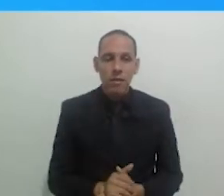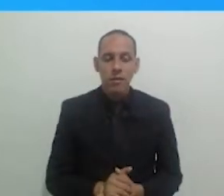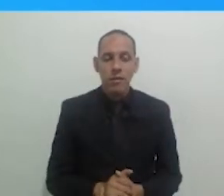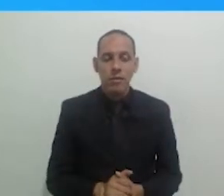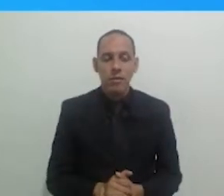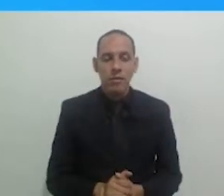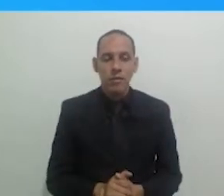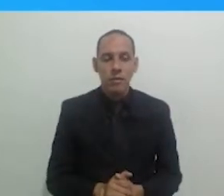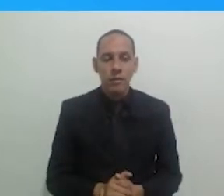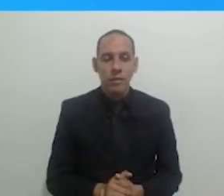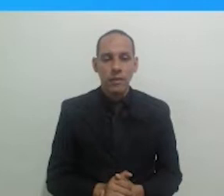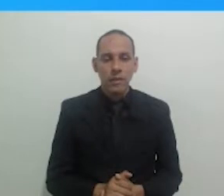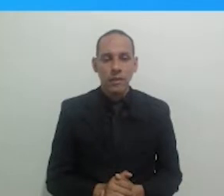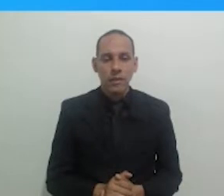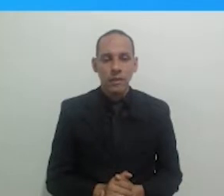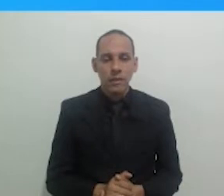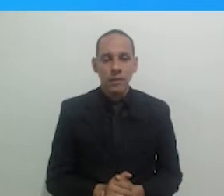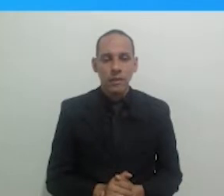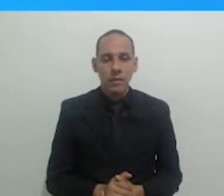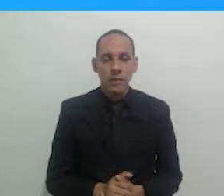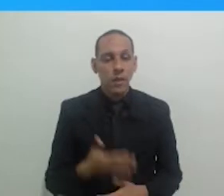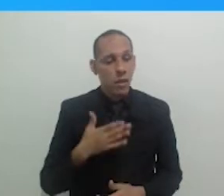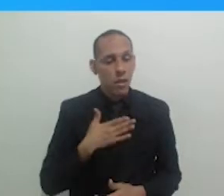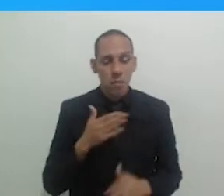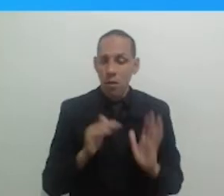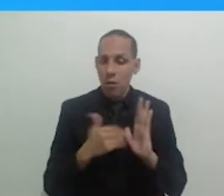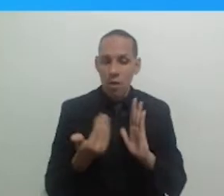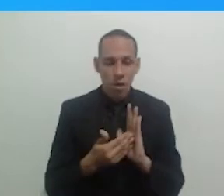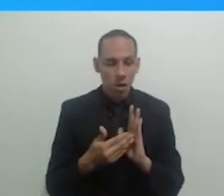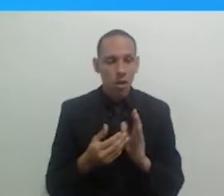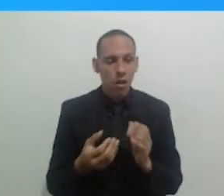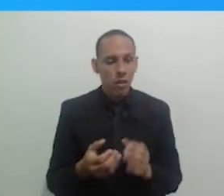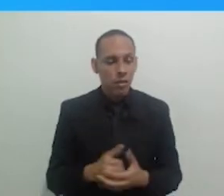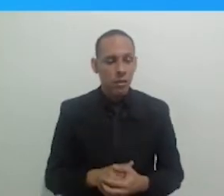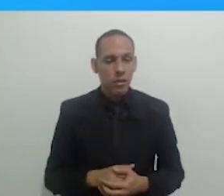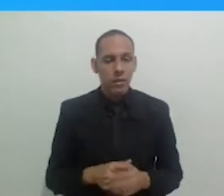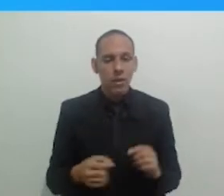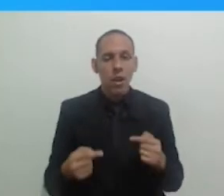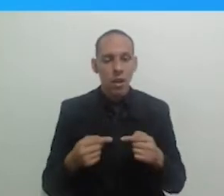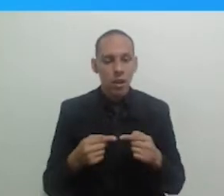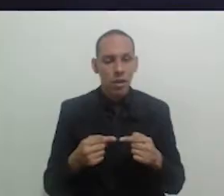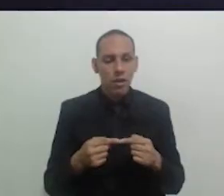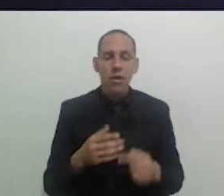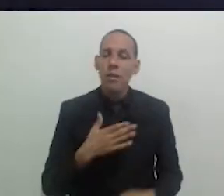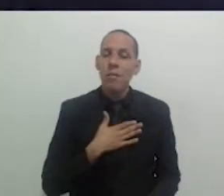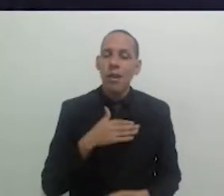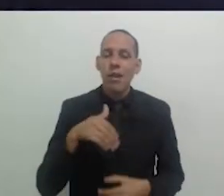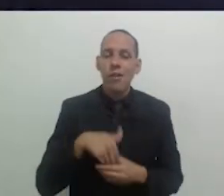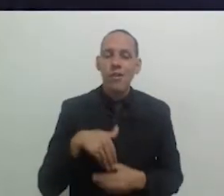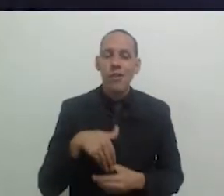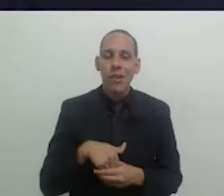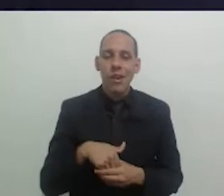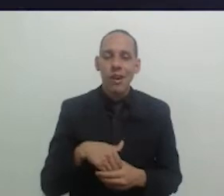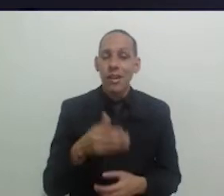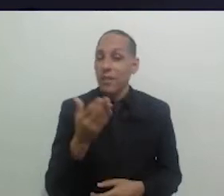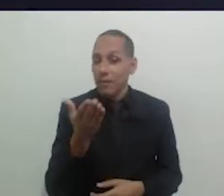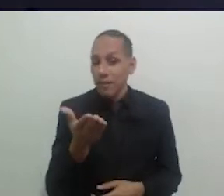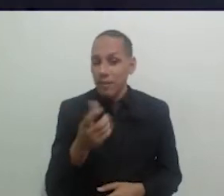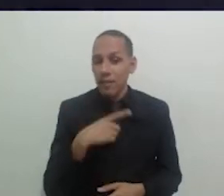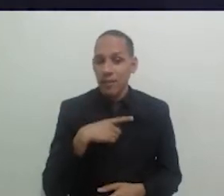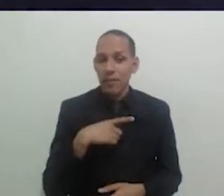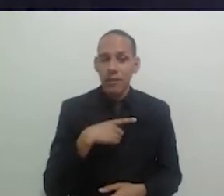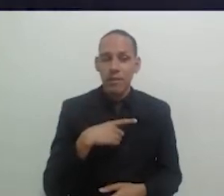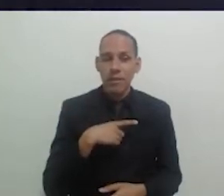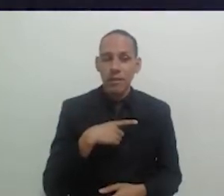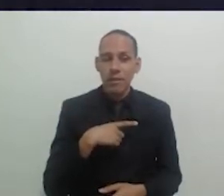Cláudio, é pela improcedência total. Né? E o meu voto, seu presidente, está aí, ferido aí nas notas,